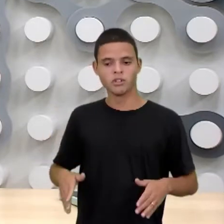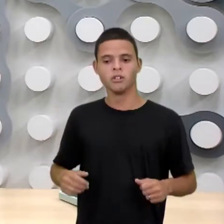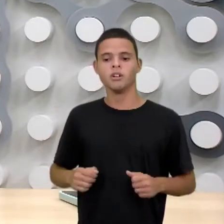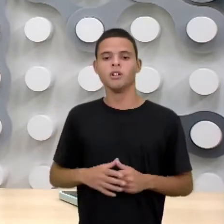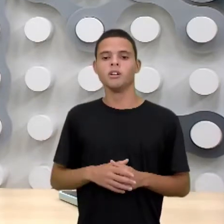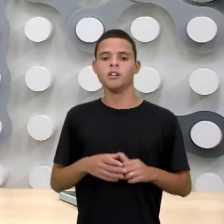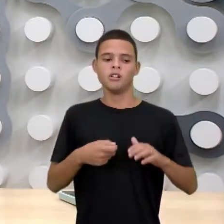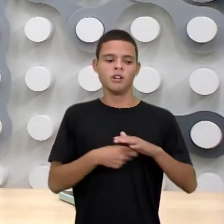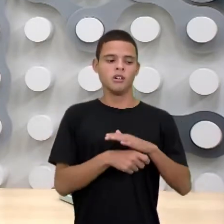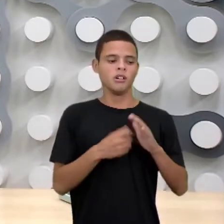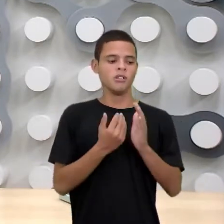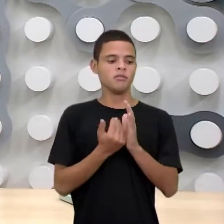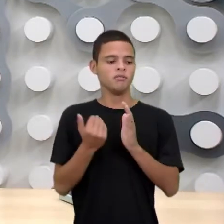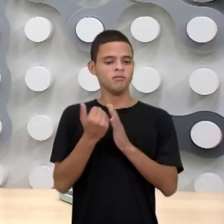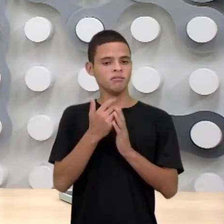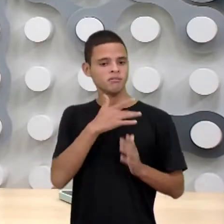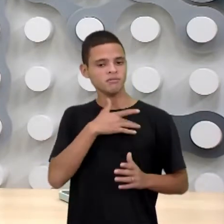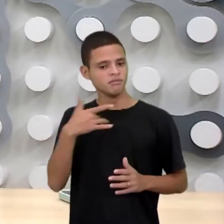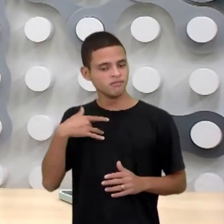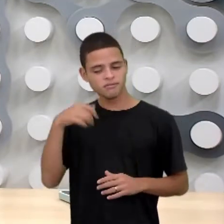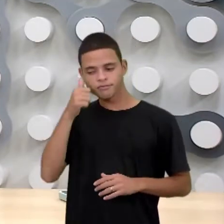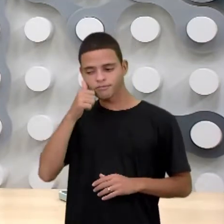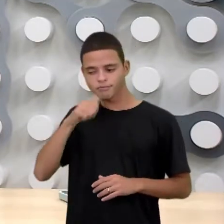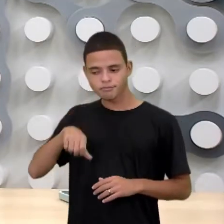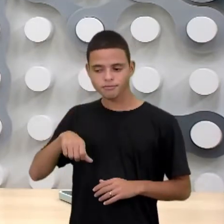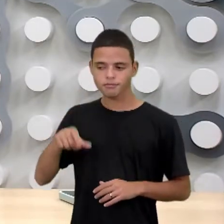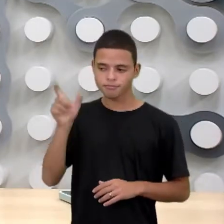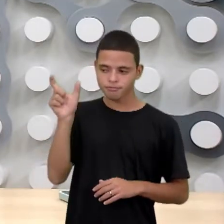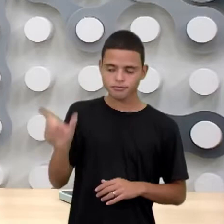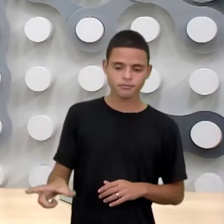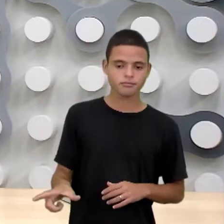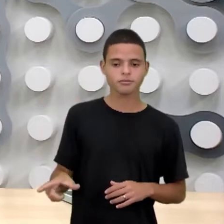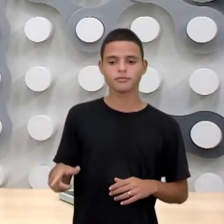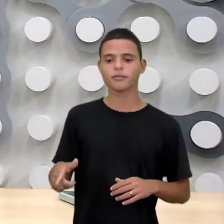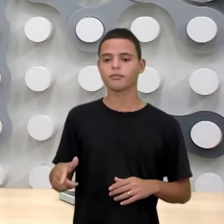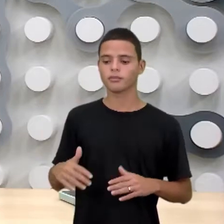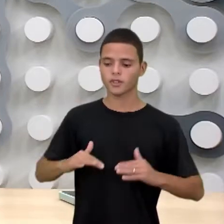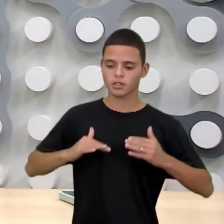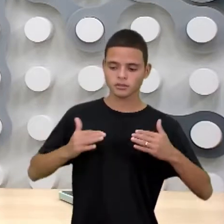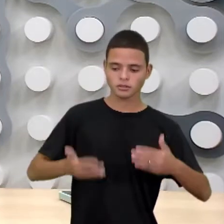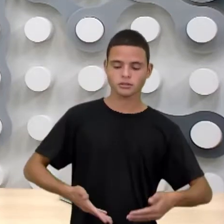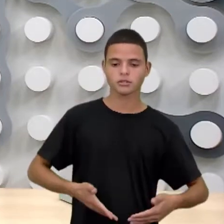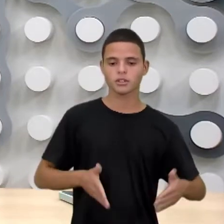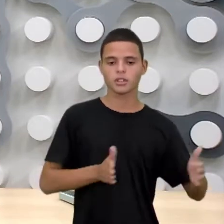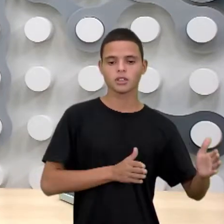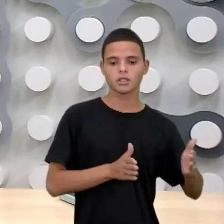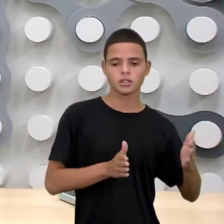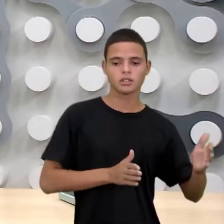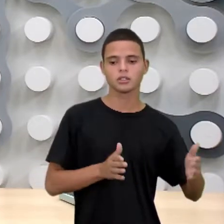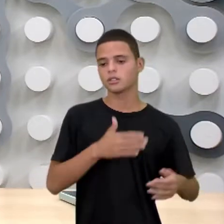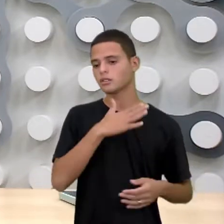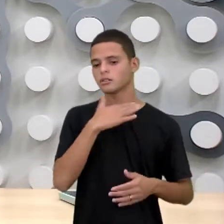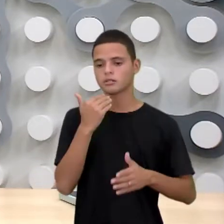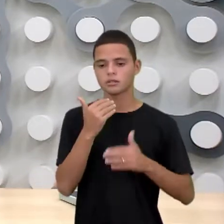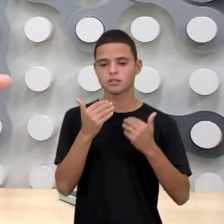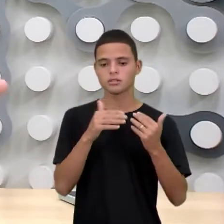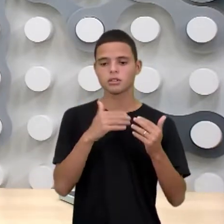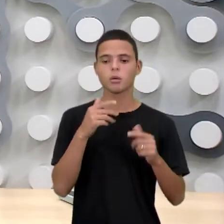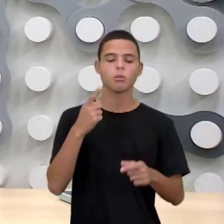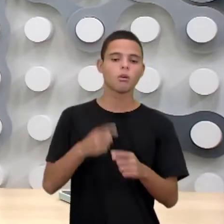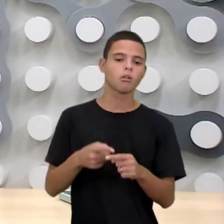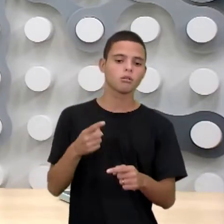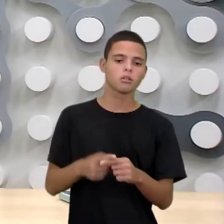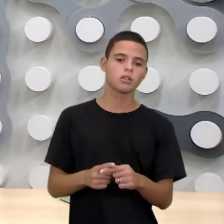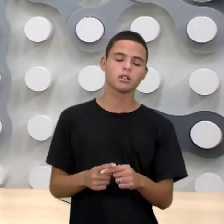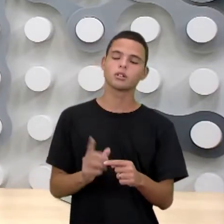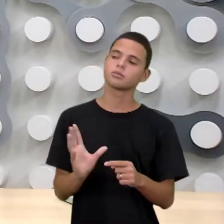aí na saúde da mulher, na questão da gestação, né? Se ocasiona a questão aí das mortes, né? O porquê, né,